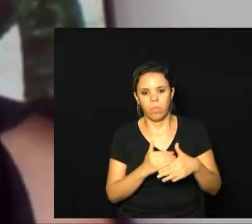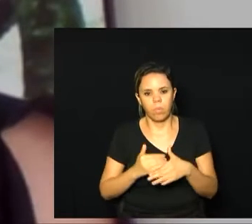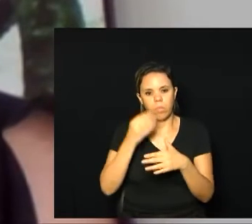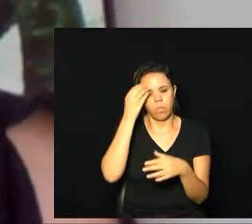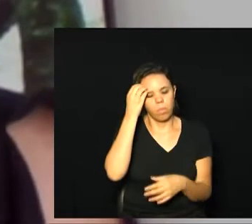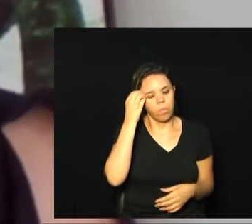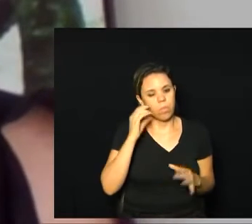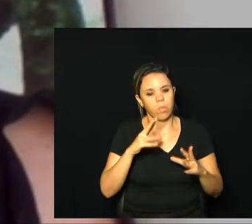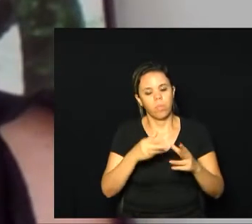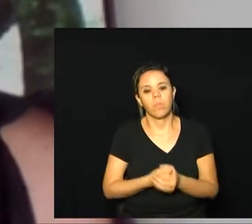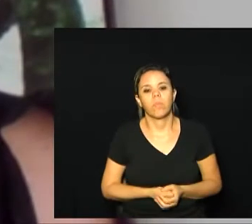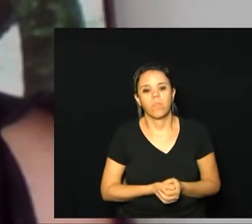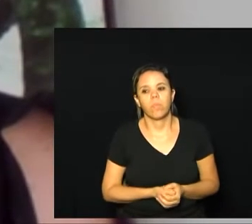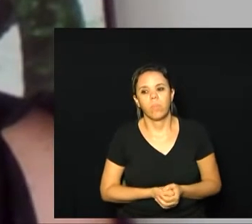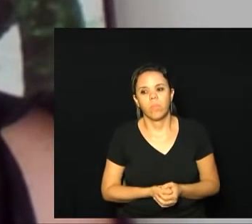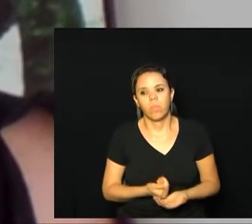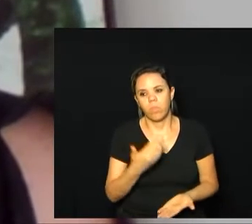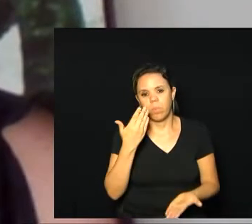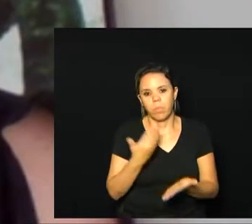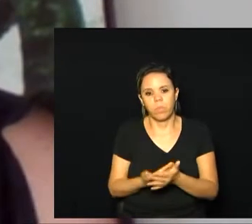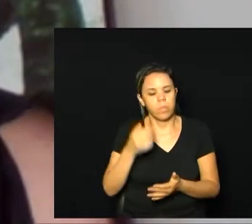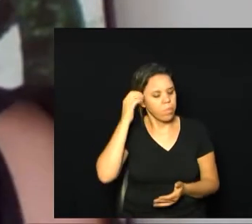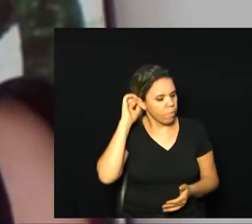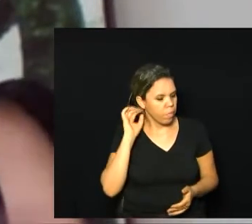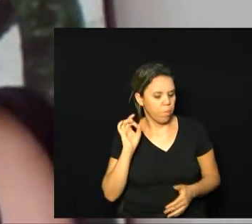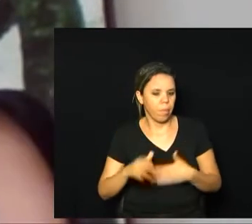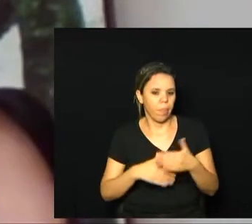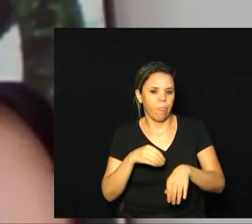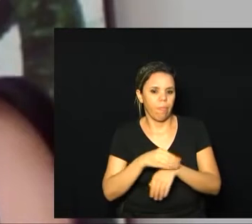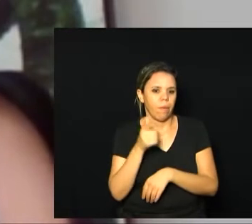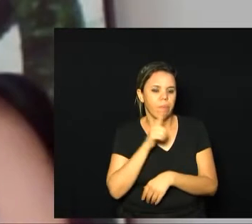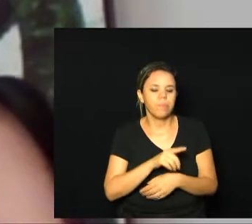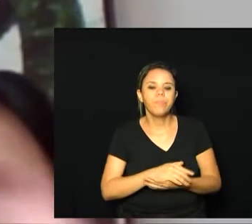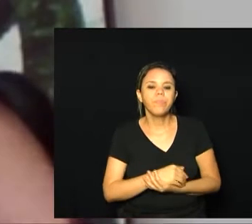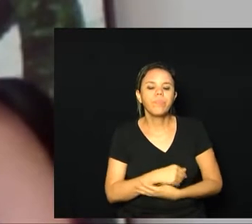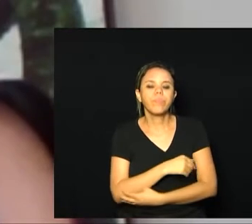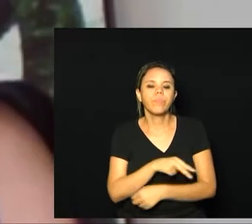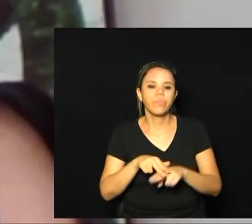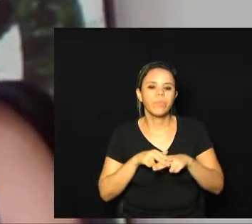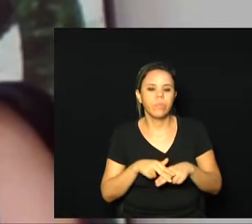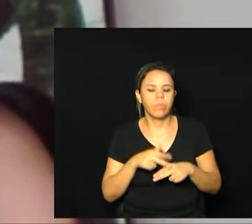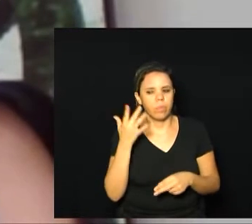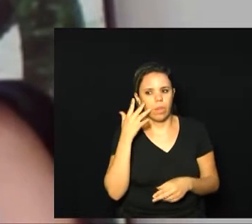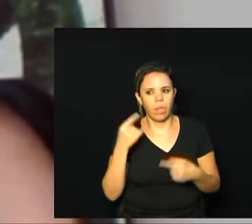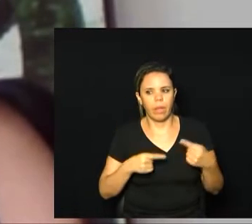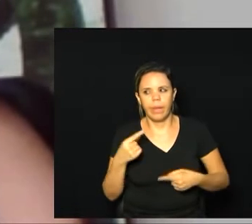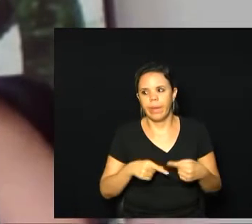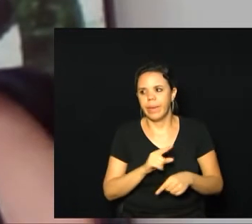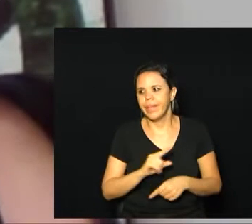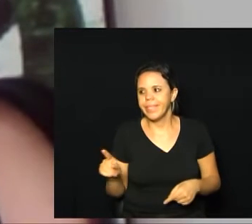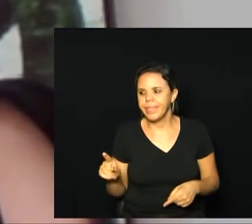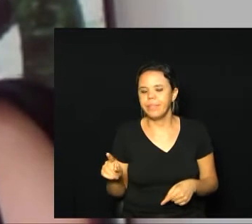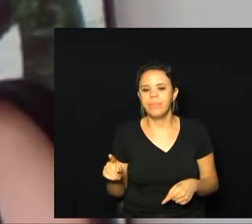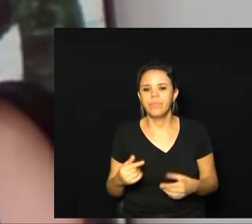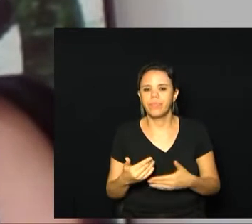para todos. Então, eu acredito que só vem trazer ganhos. E por isso que eu acho que essa discussão ela acaba não indo